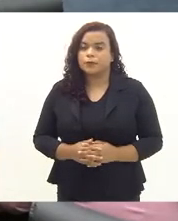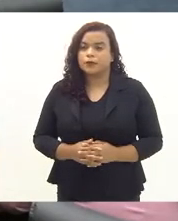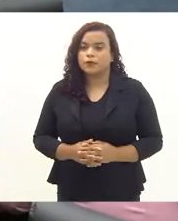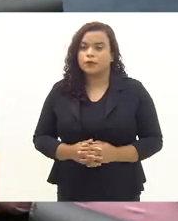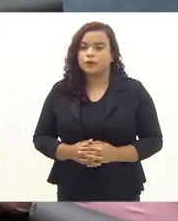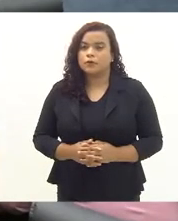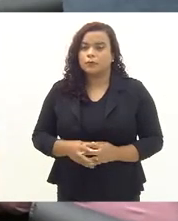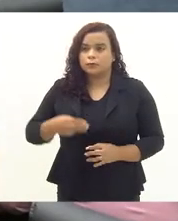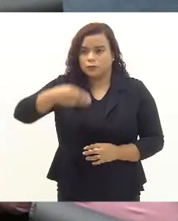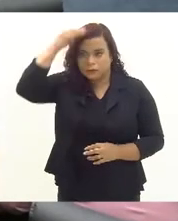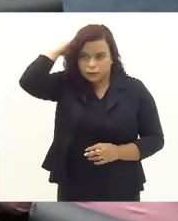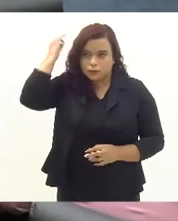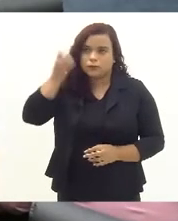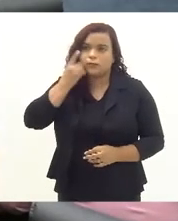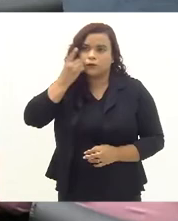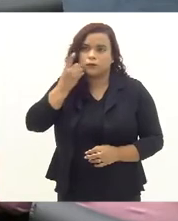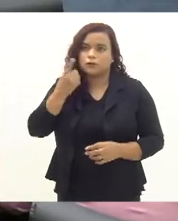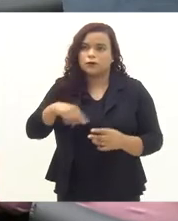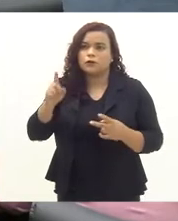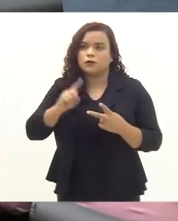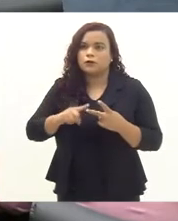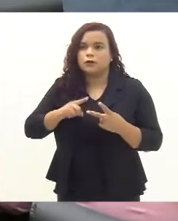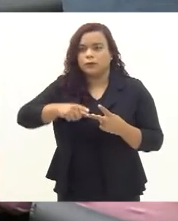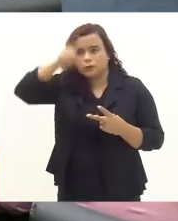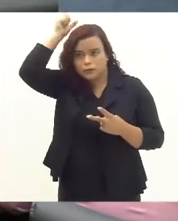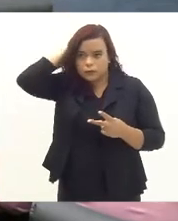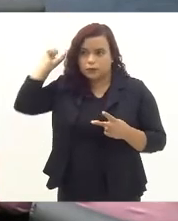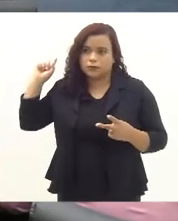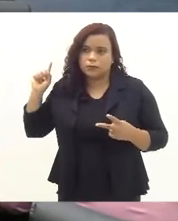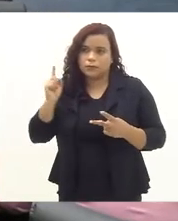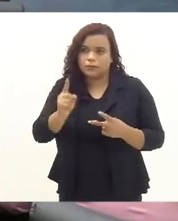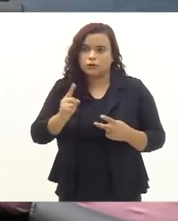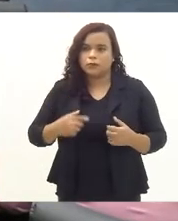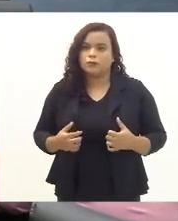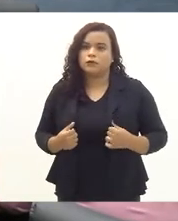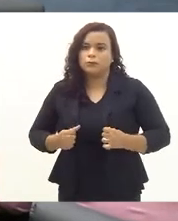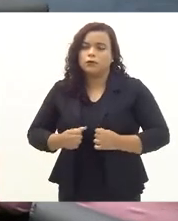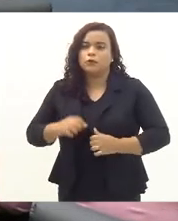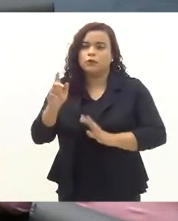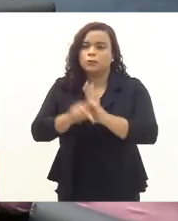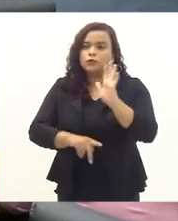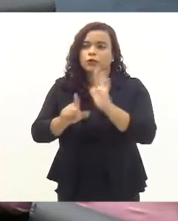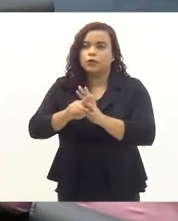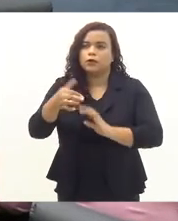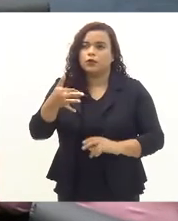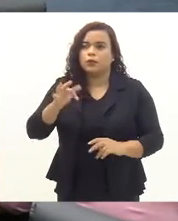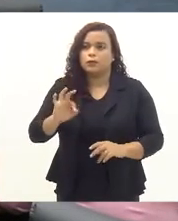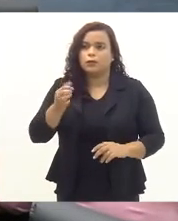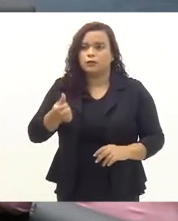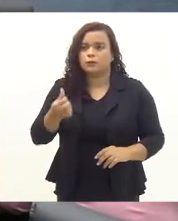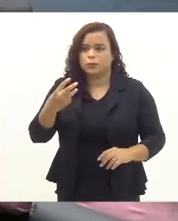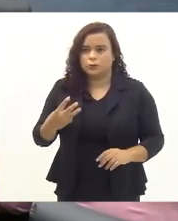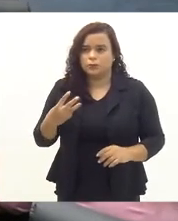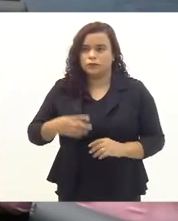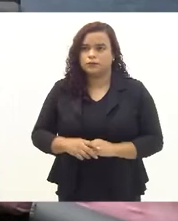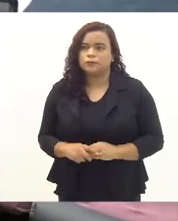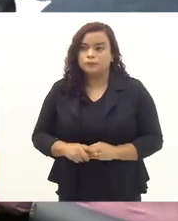o resultado Márcio Pacheco Deputado Luiz Paulo o projeto de lei 1063